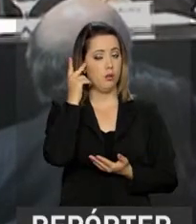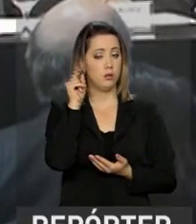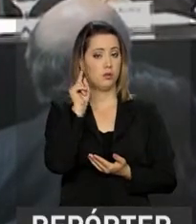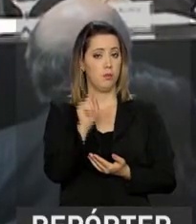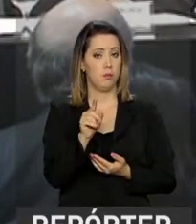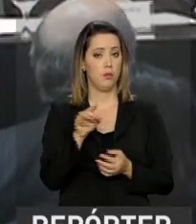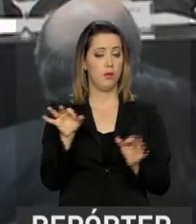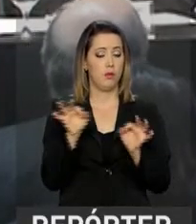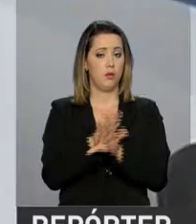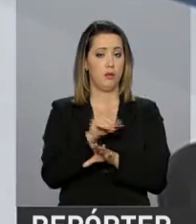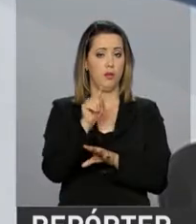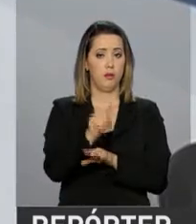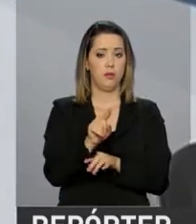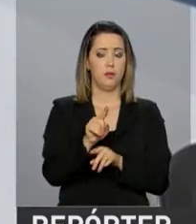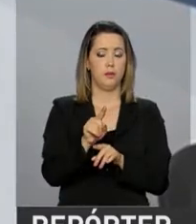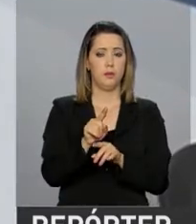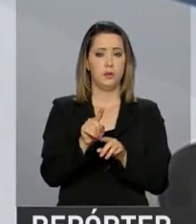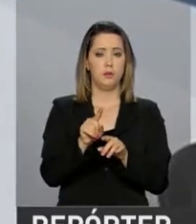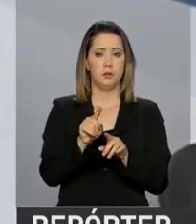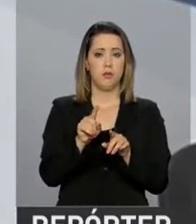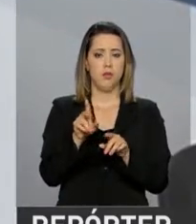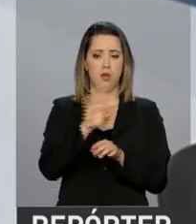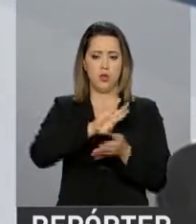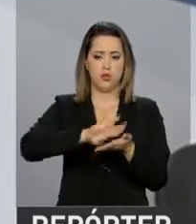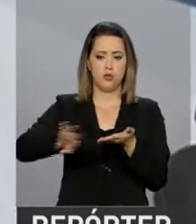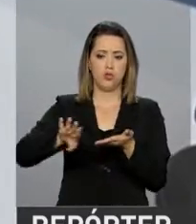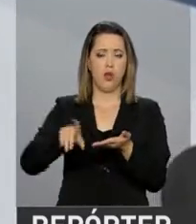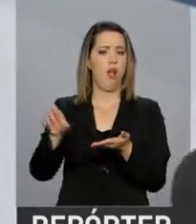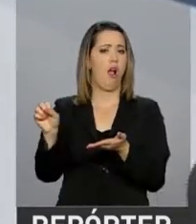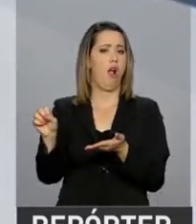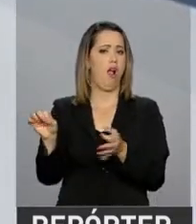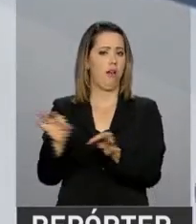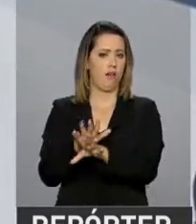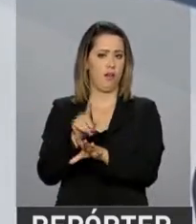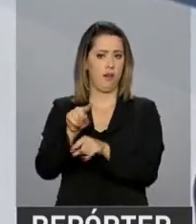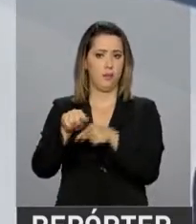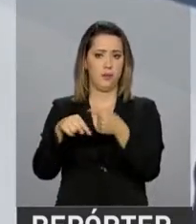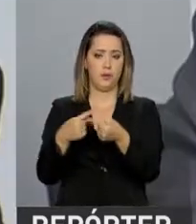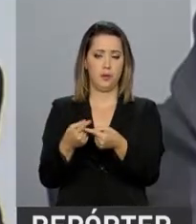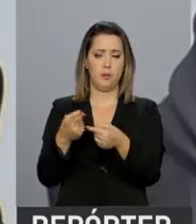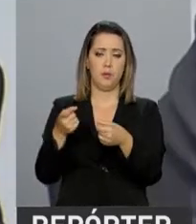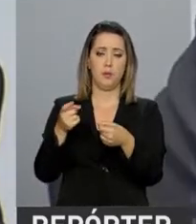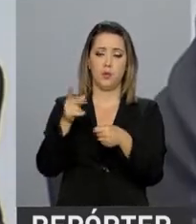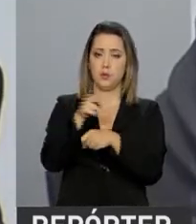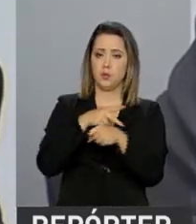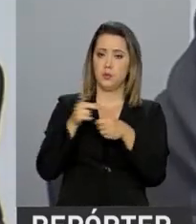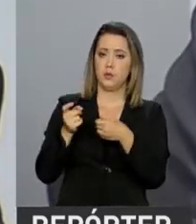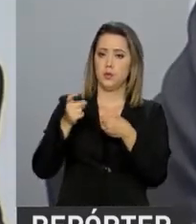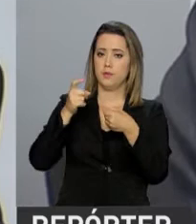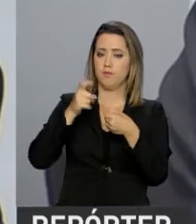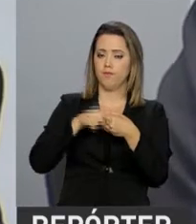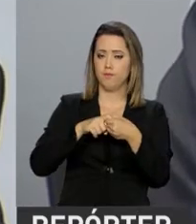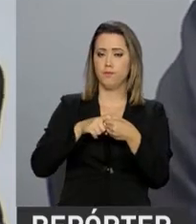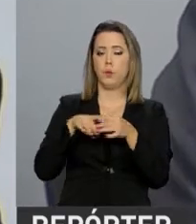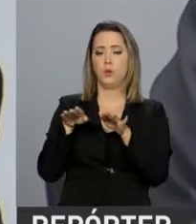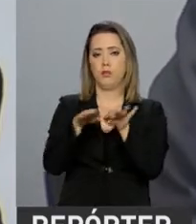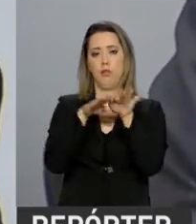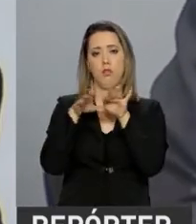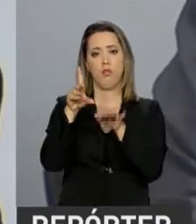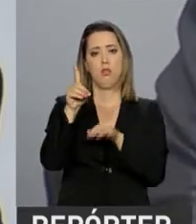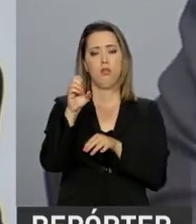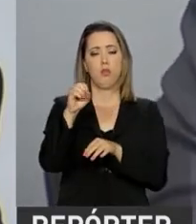da suspensão só ocorrerá quando a Venezuela restabelecer a plena ordem democrática, com a libertação dos presos políticos,